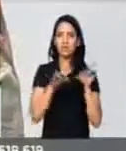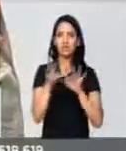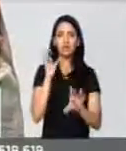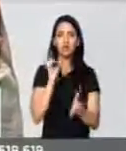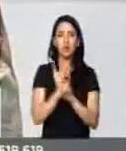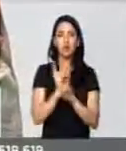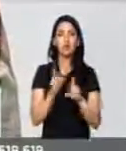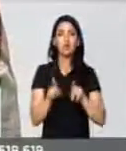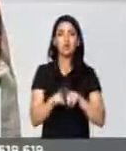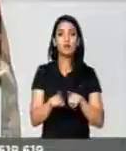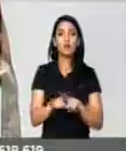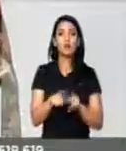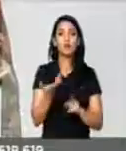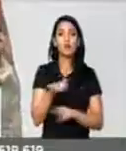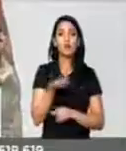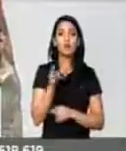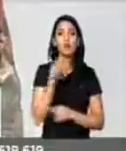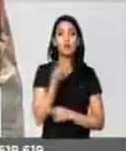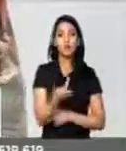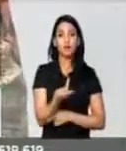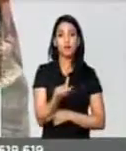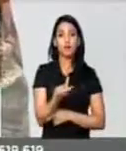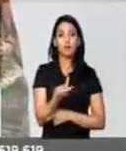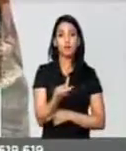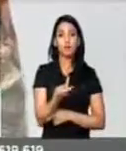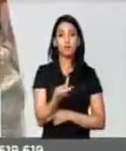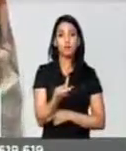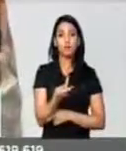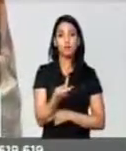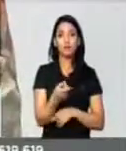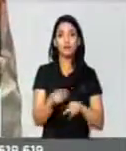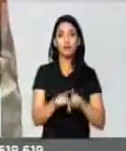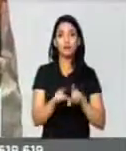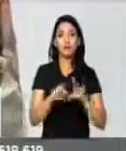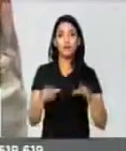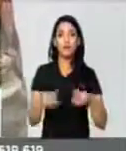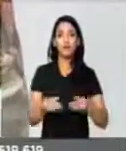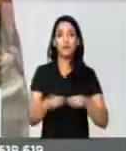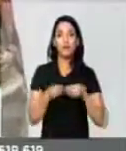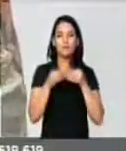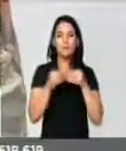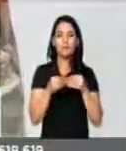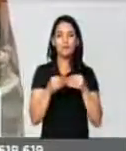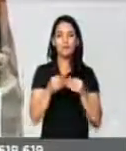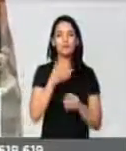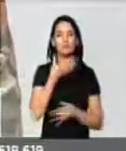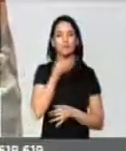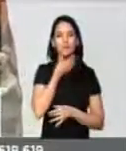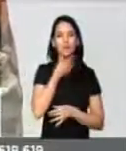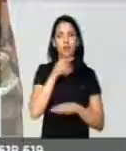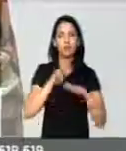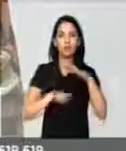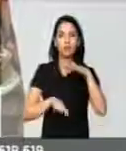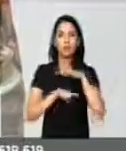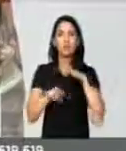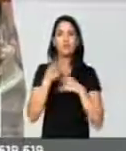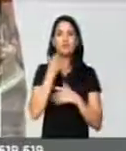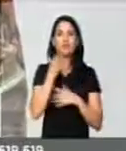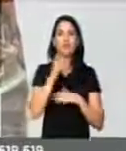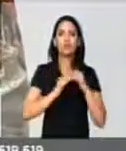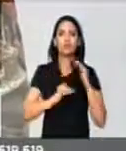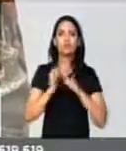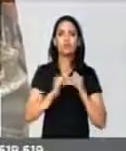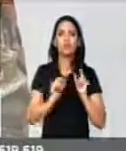e quero ainda ressaltar a homilia do padre que celebrou a missa, onde ele colocava